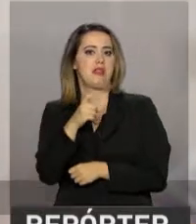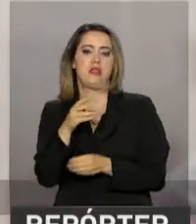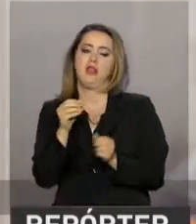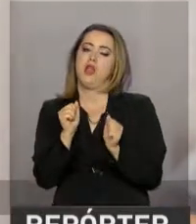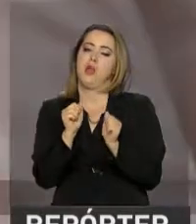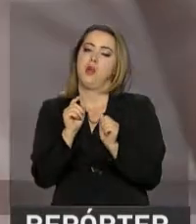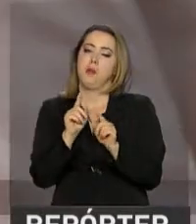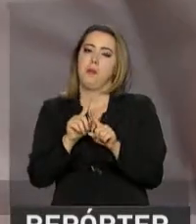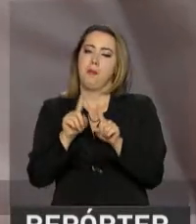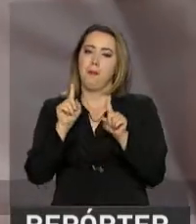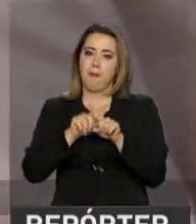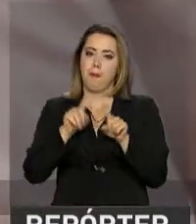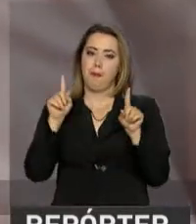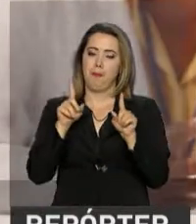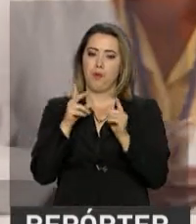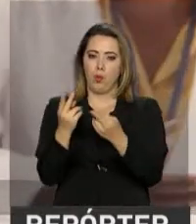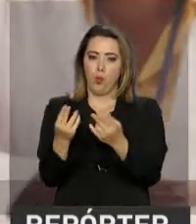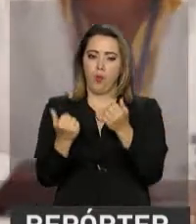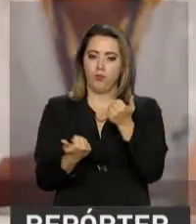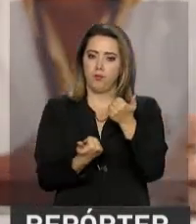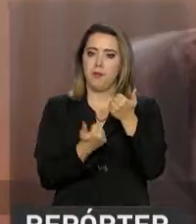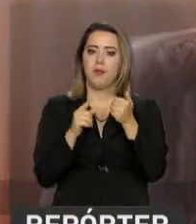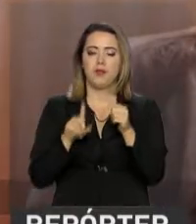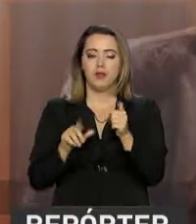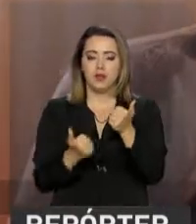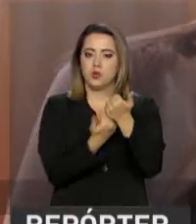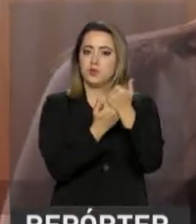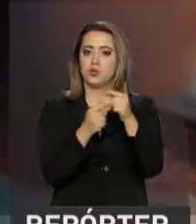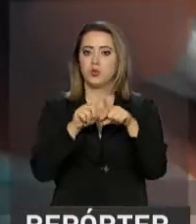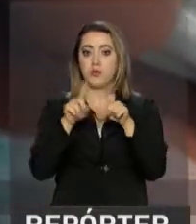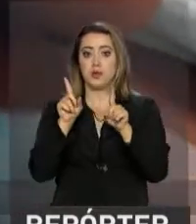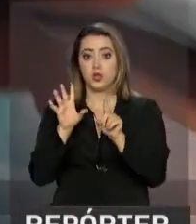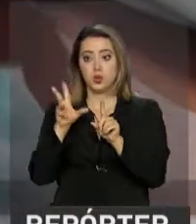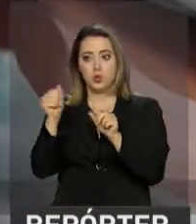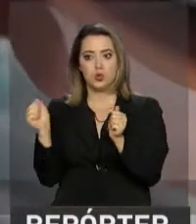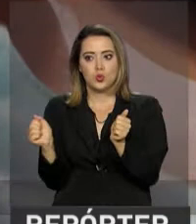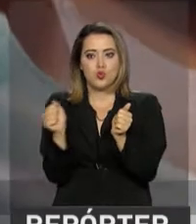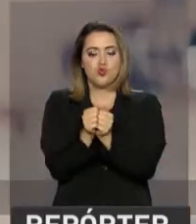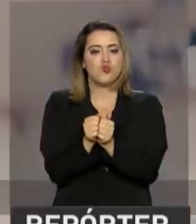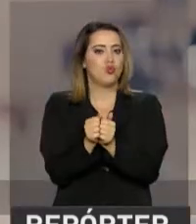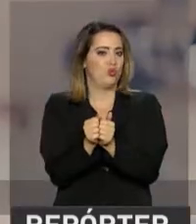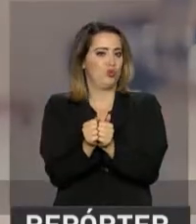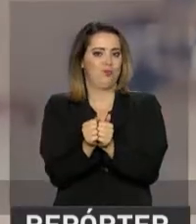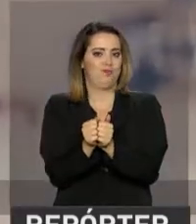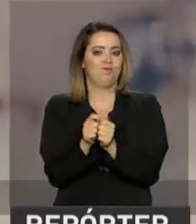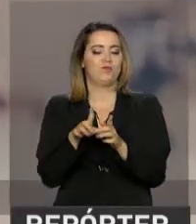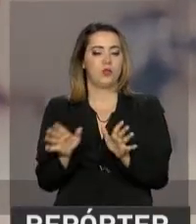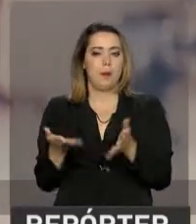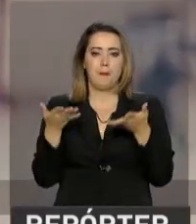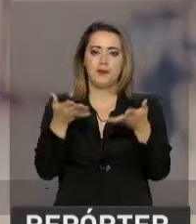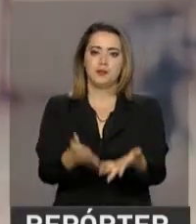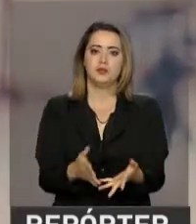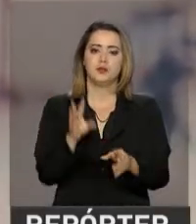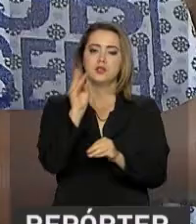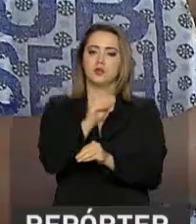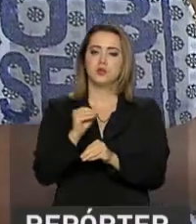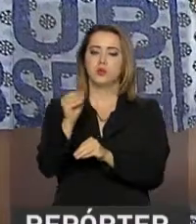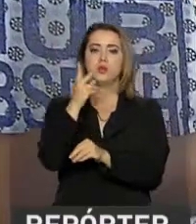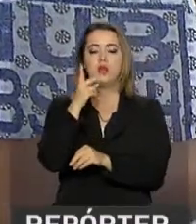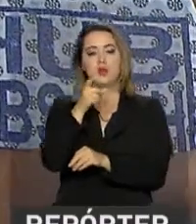você, todos podem fazer junto com você. O objetivo é promover a participação e o cuidado de